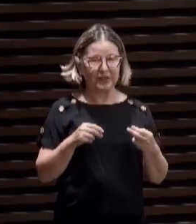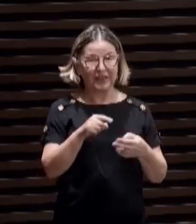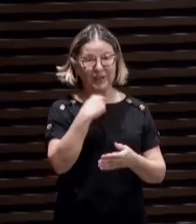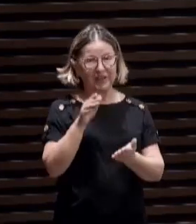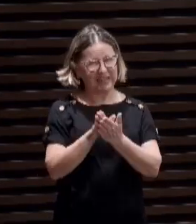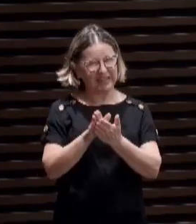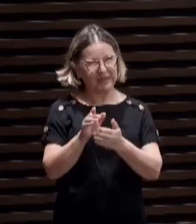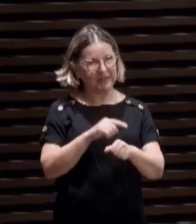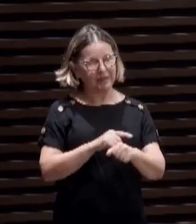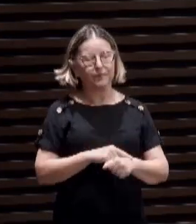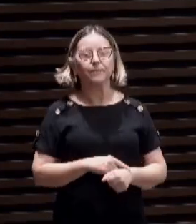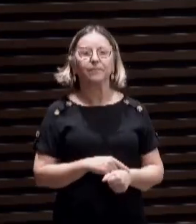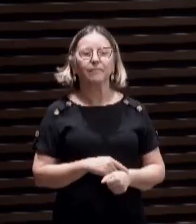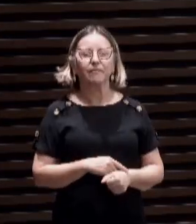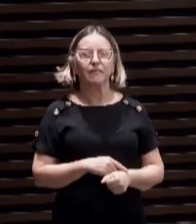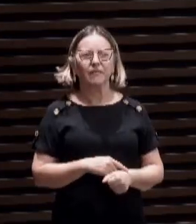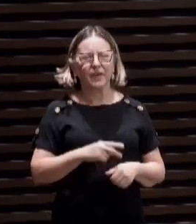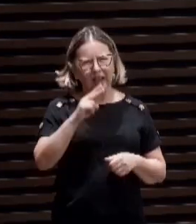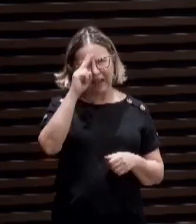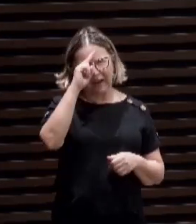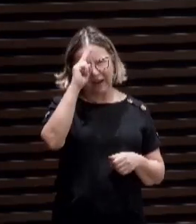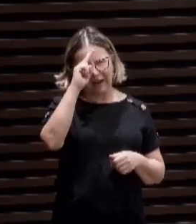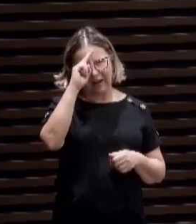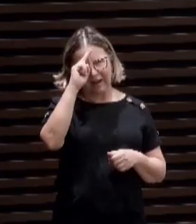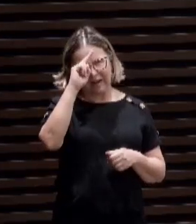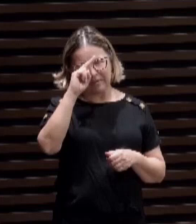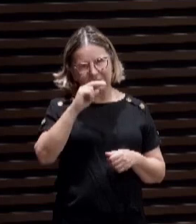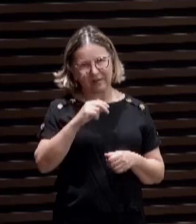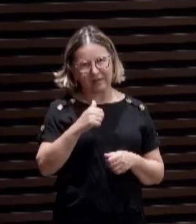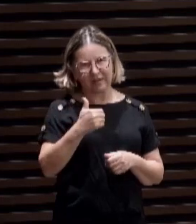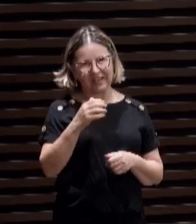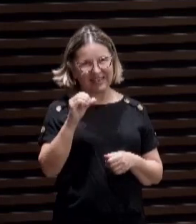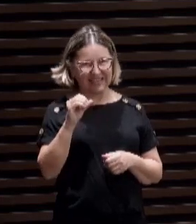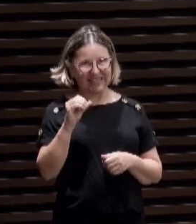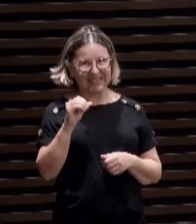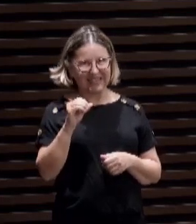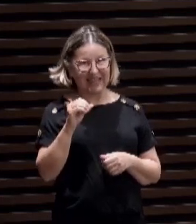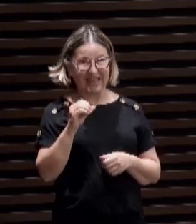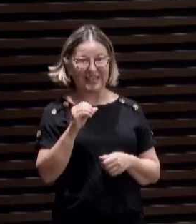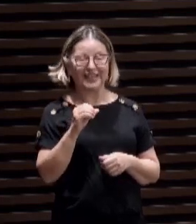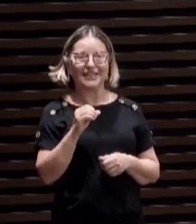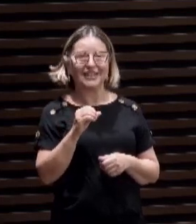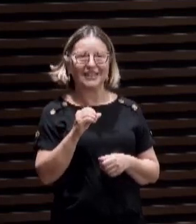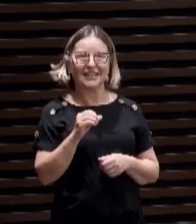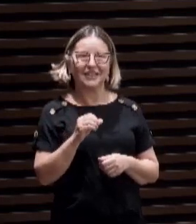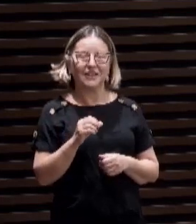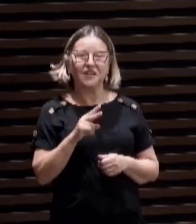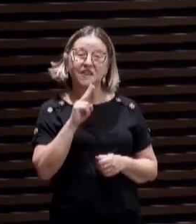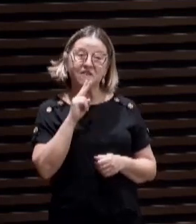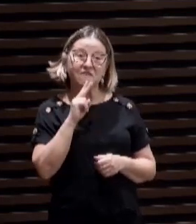Lembra daquelas noivas que estavam esperando o noivo? Aquelas virgens? Elas não se deram, as